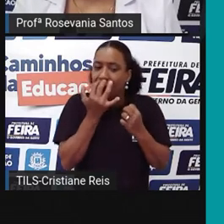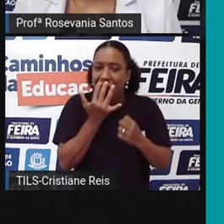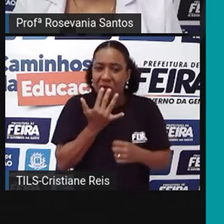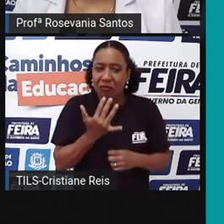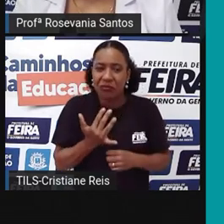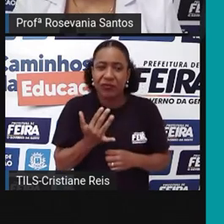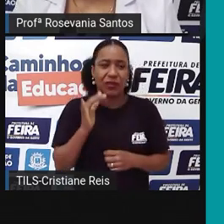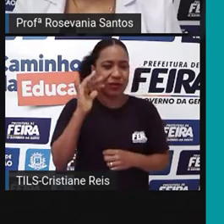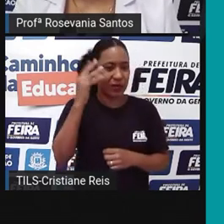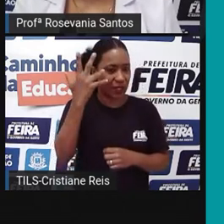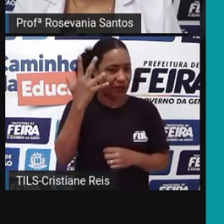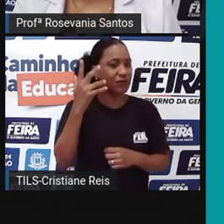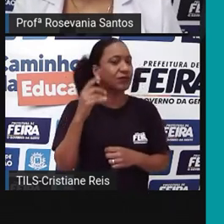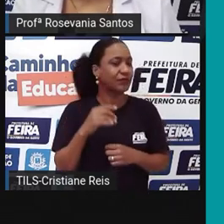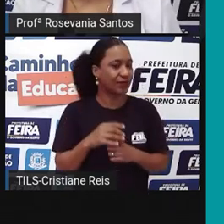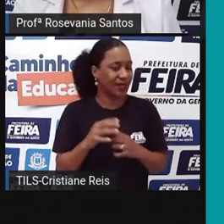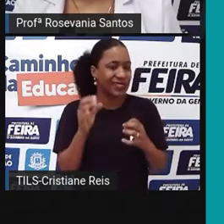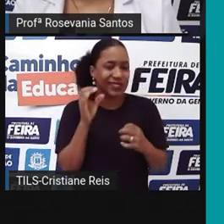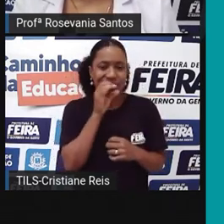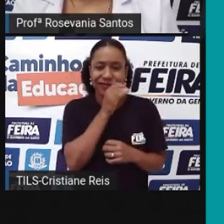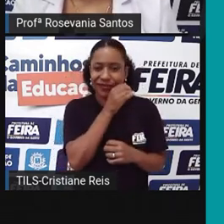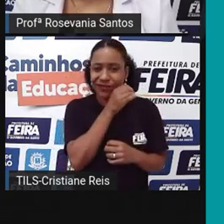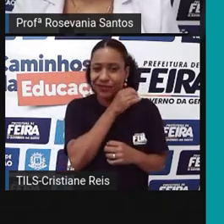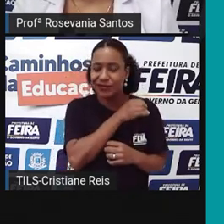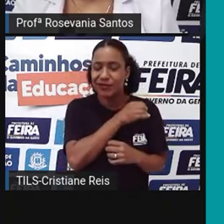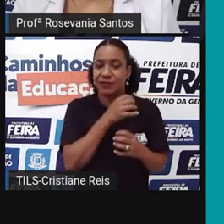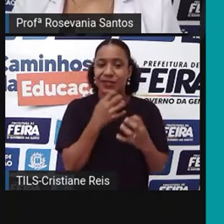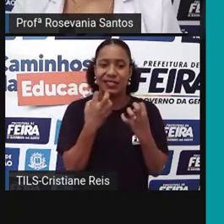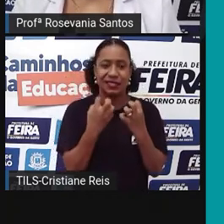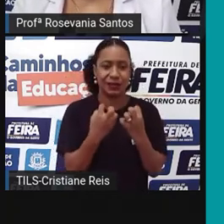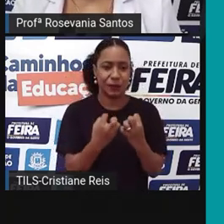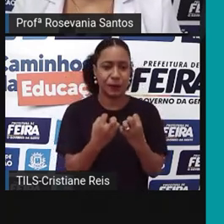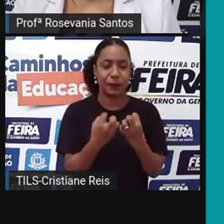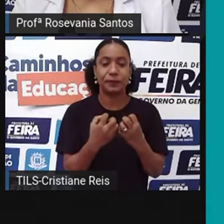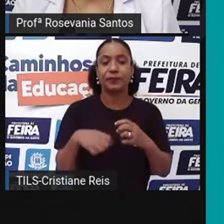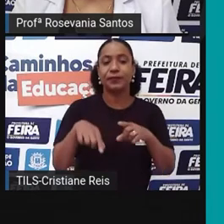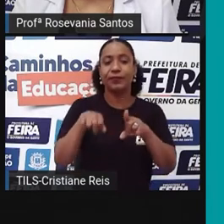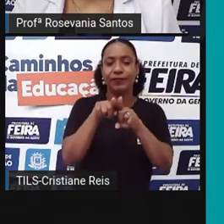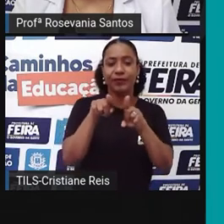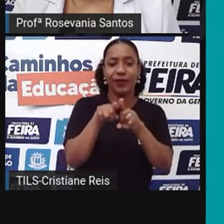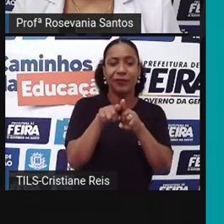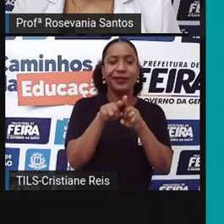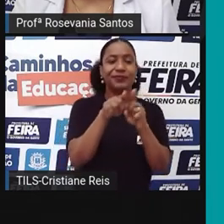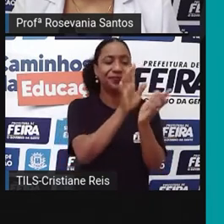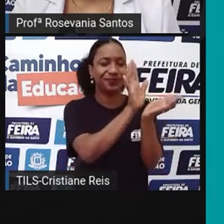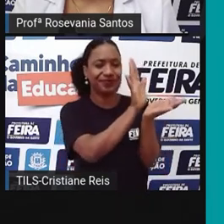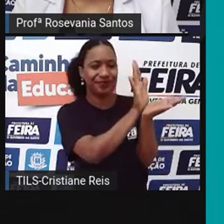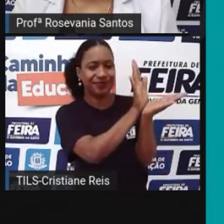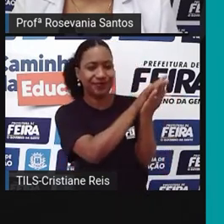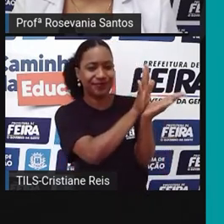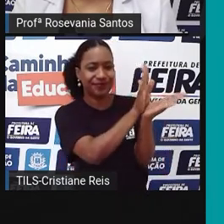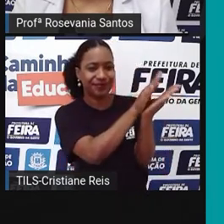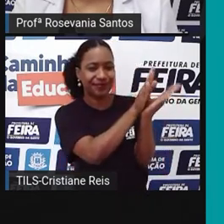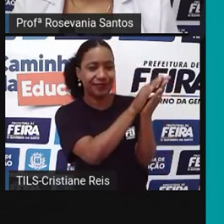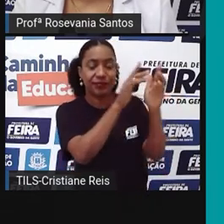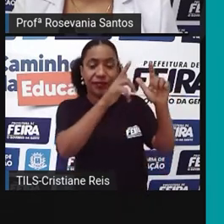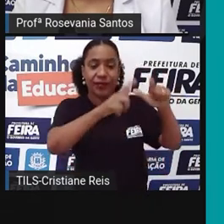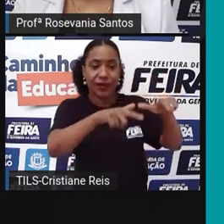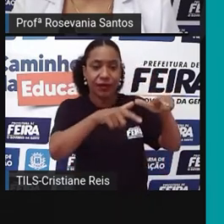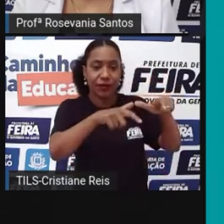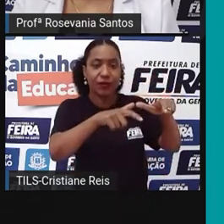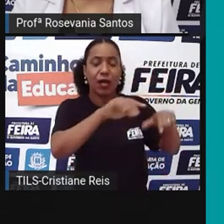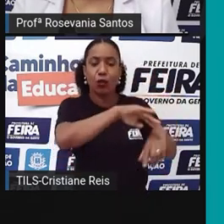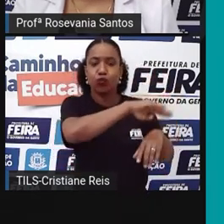especial aí, que é o Pantanal, né, gente, também dentro desse clima, mas pelo fato de estar numa área, né, de depressão, que